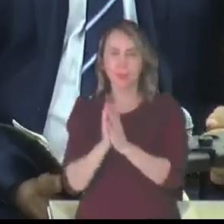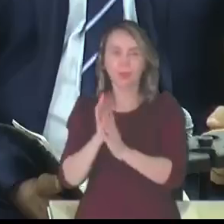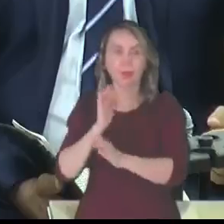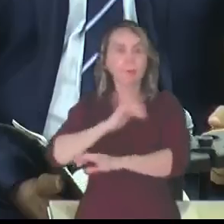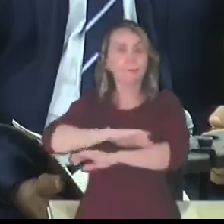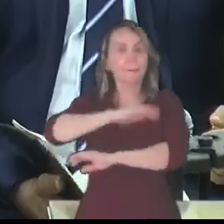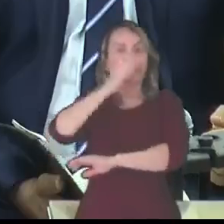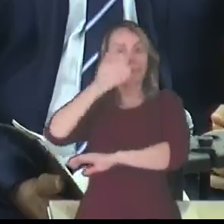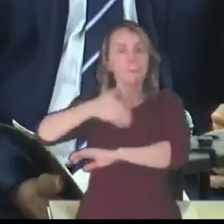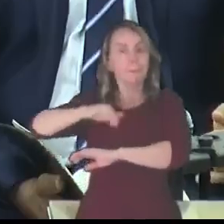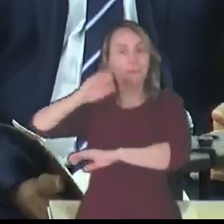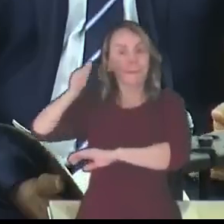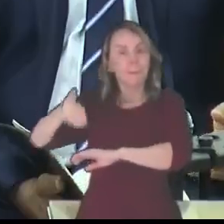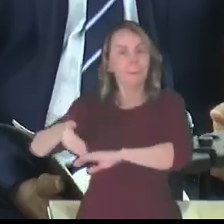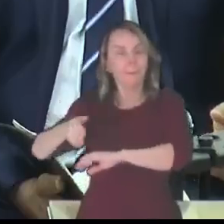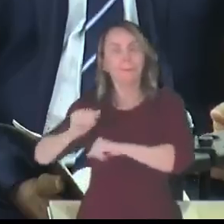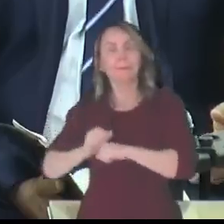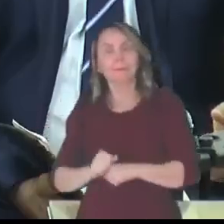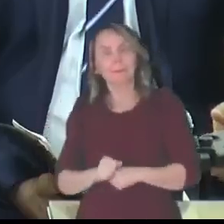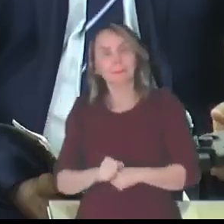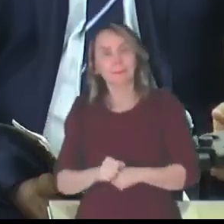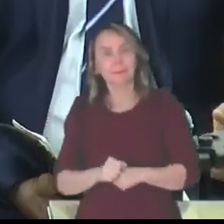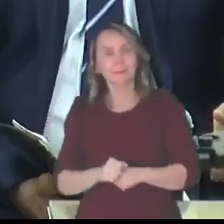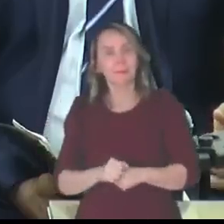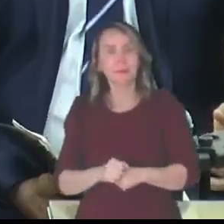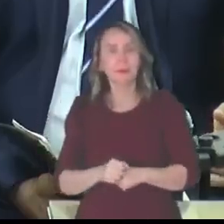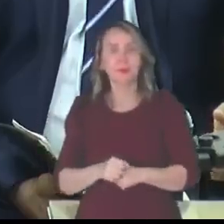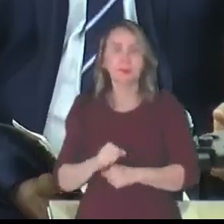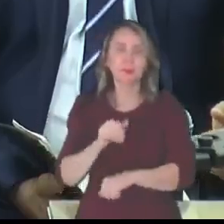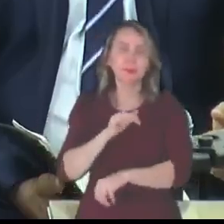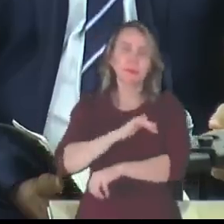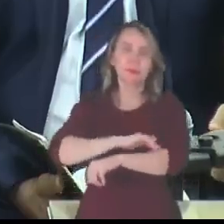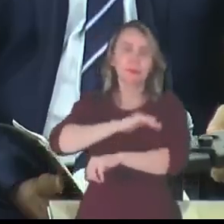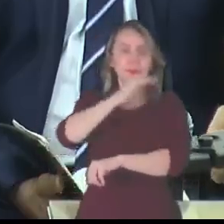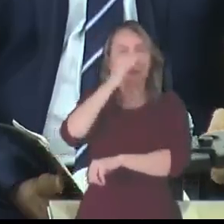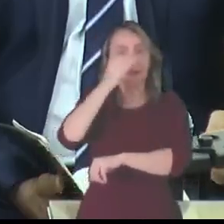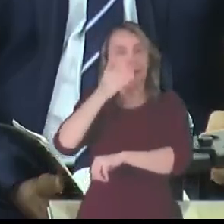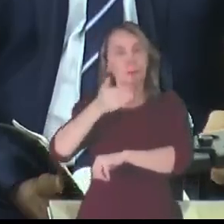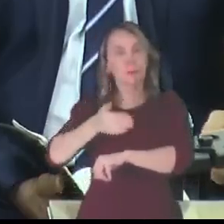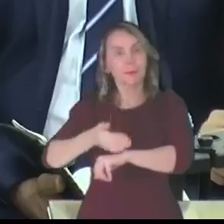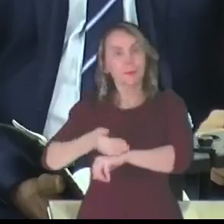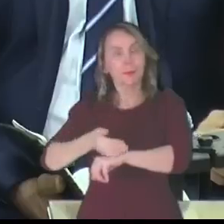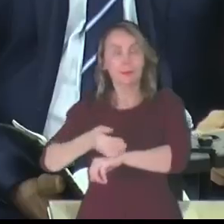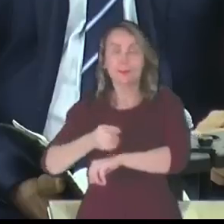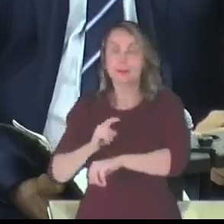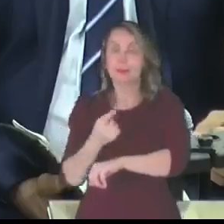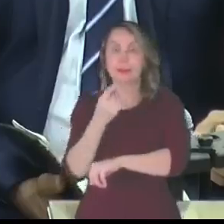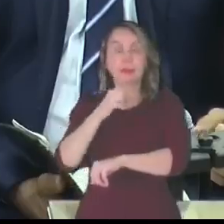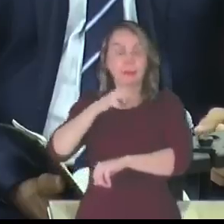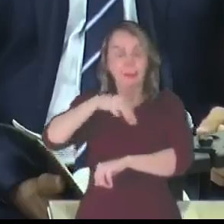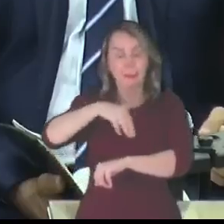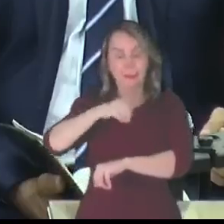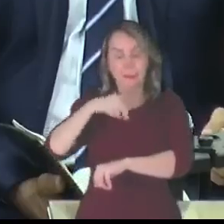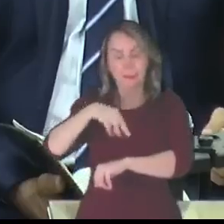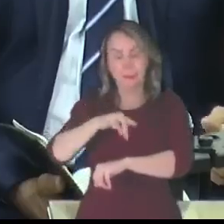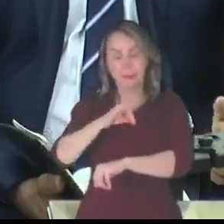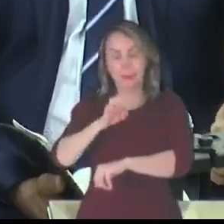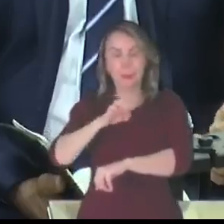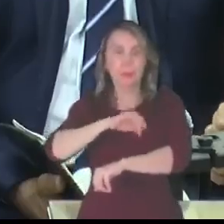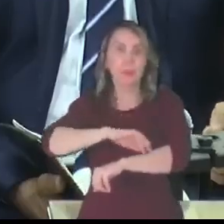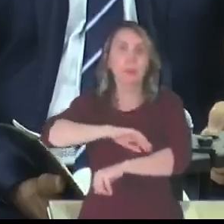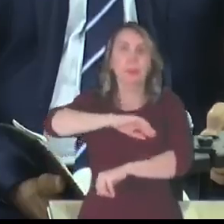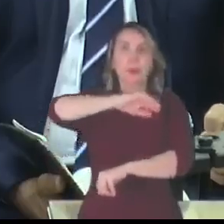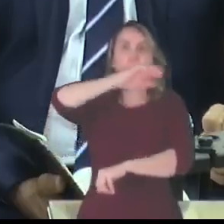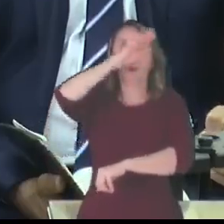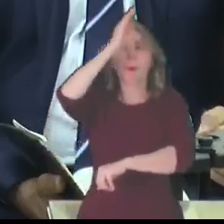Monte para útero Monte para Colina é que Monte é coisa muito alta e roteiro é mais baixo Colina